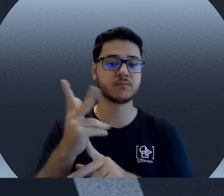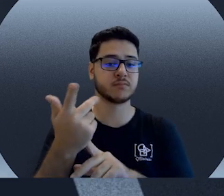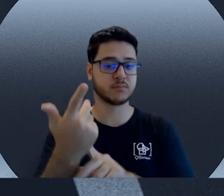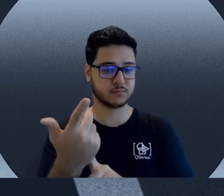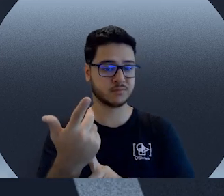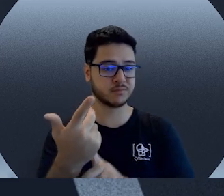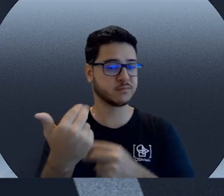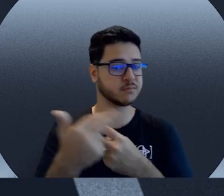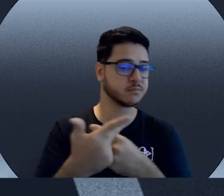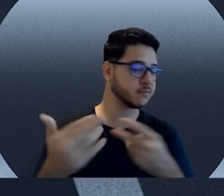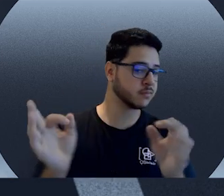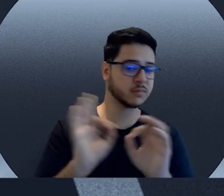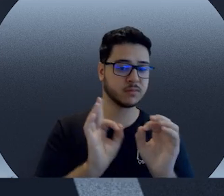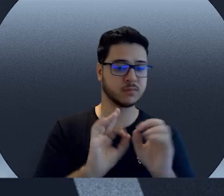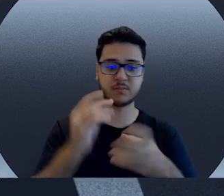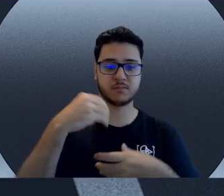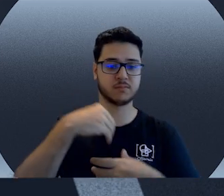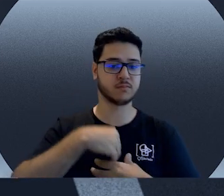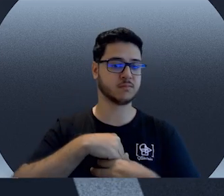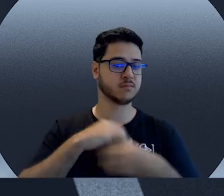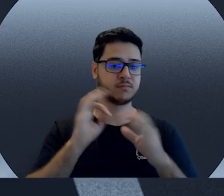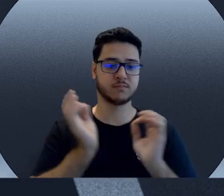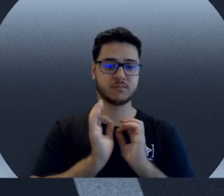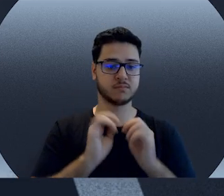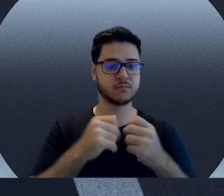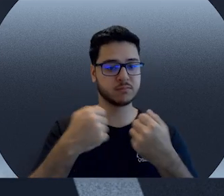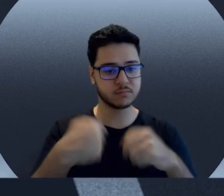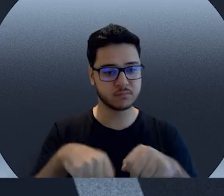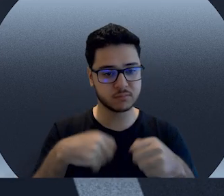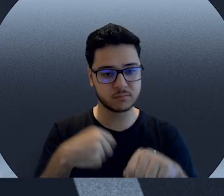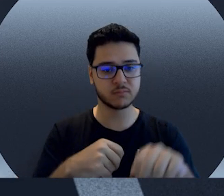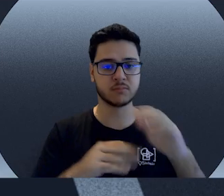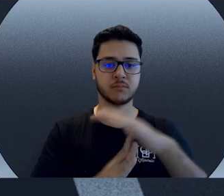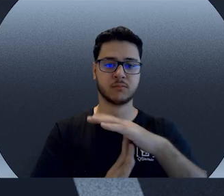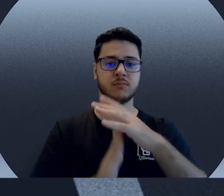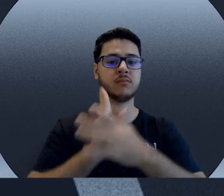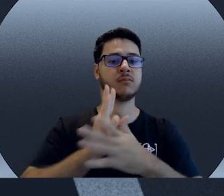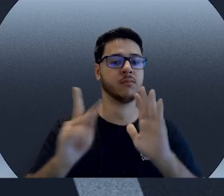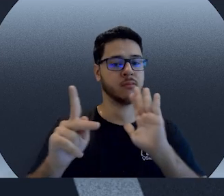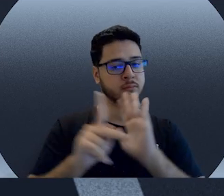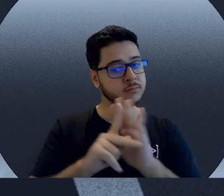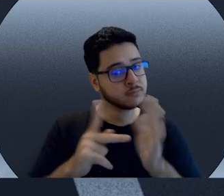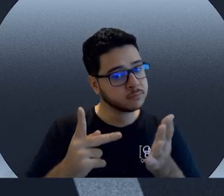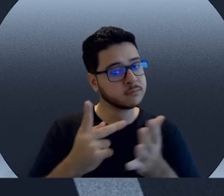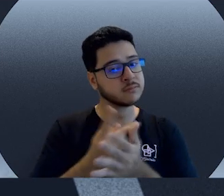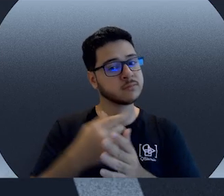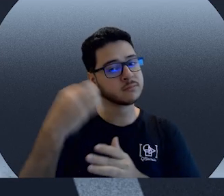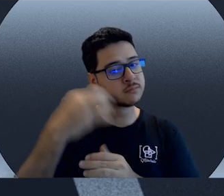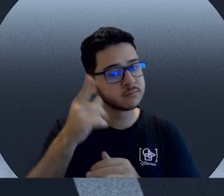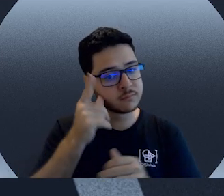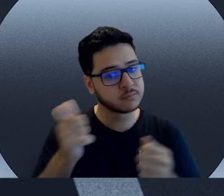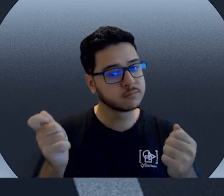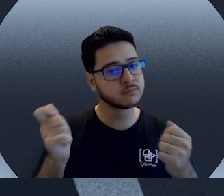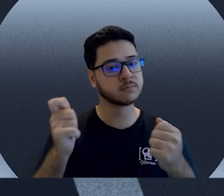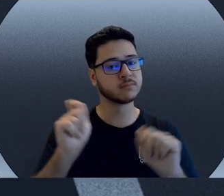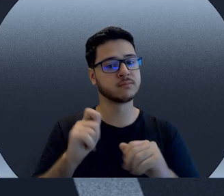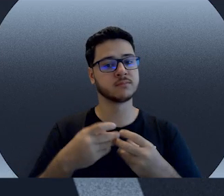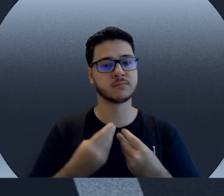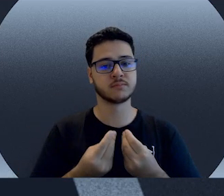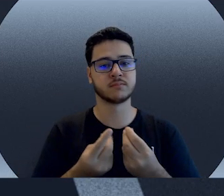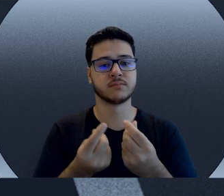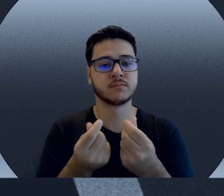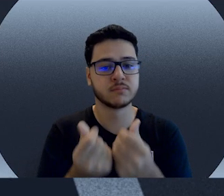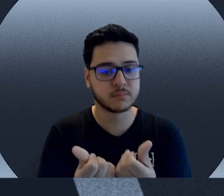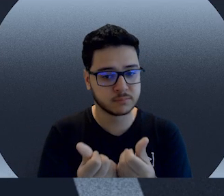fosse algo que não coubesse em si mesmo, que precisasse transpassar o próprio quadro para poder se expressar.